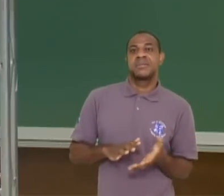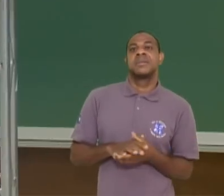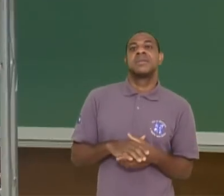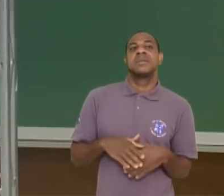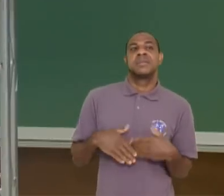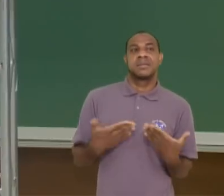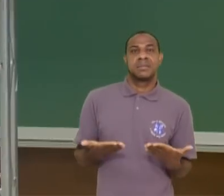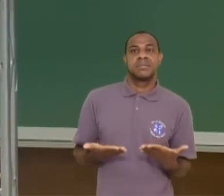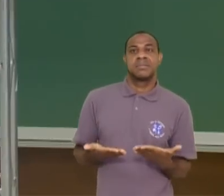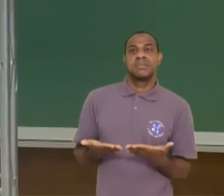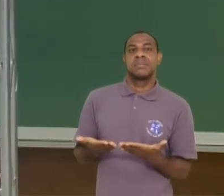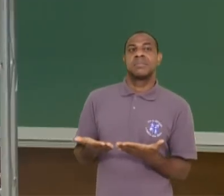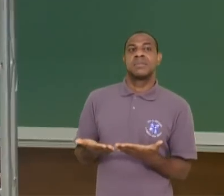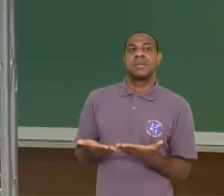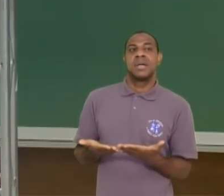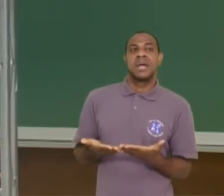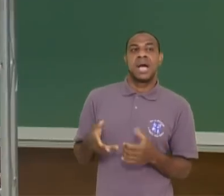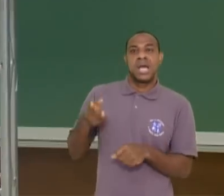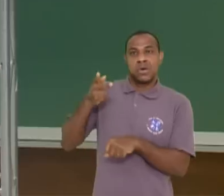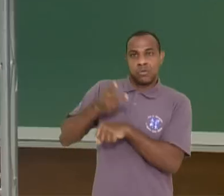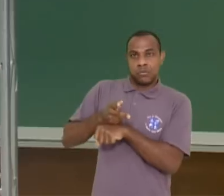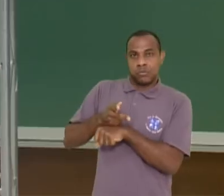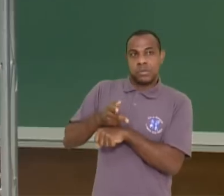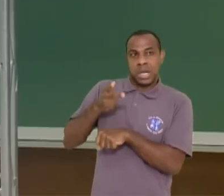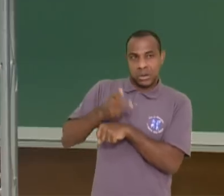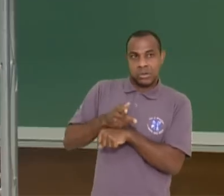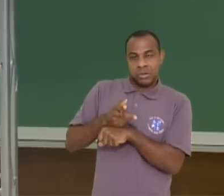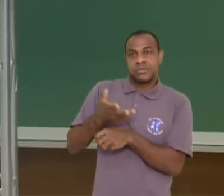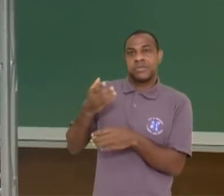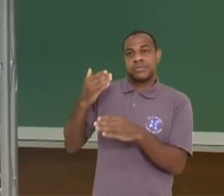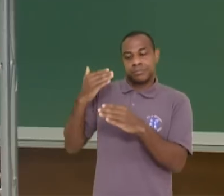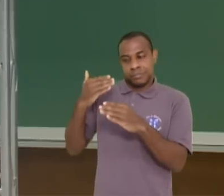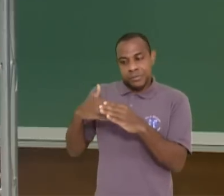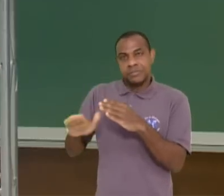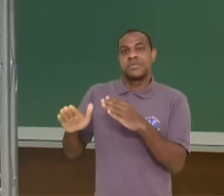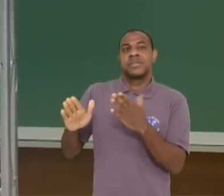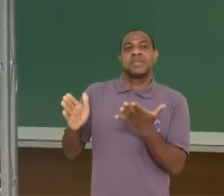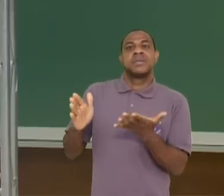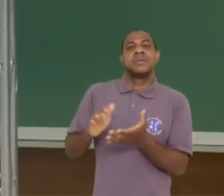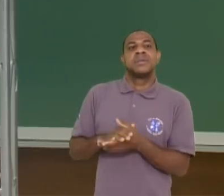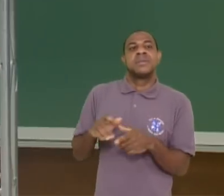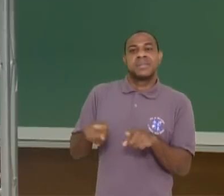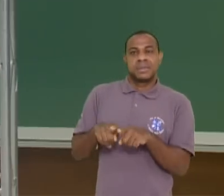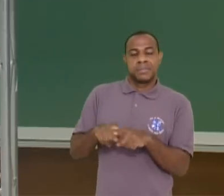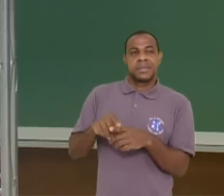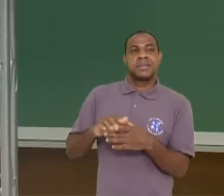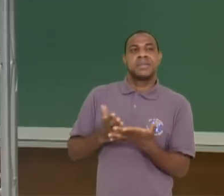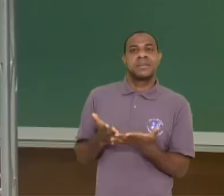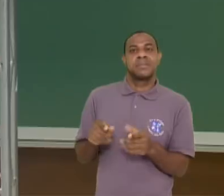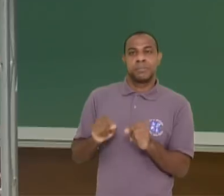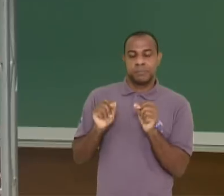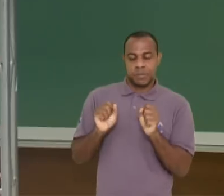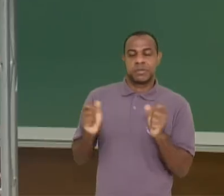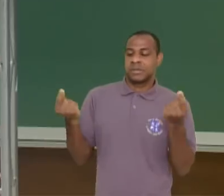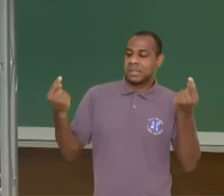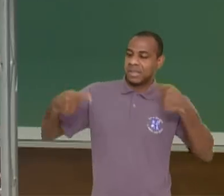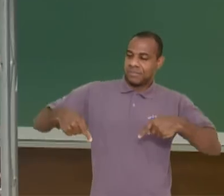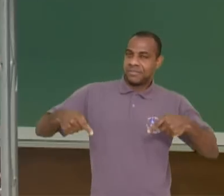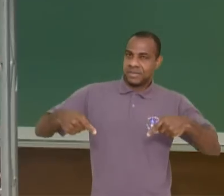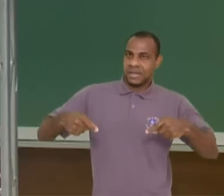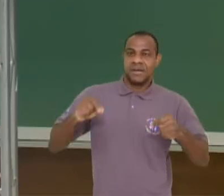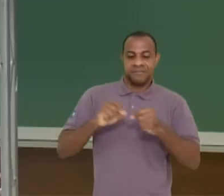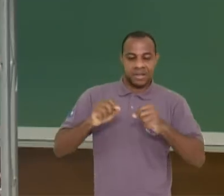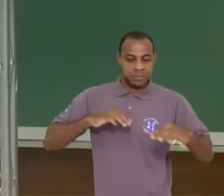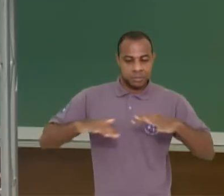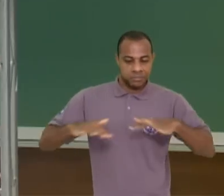atividade, encaminha o vídeo ao outro colega, encaminha o vídeo ao seu professor, né? E ali vocês acabam desafiando outros colegas. Faz o movimento, o colega